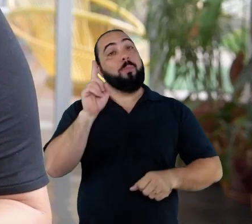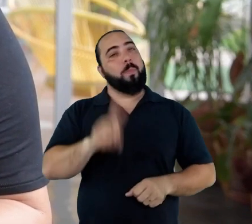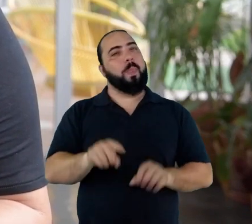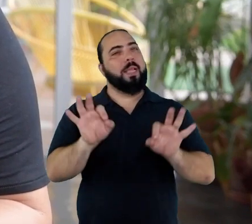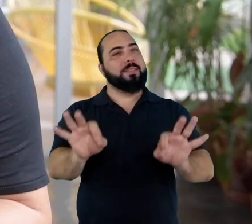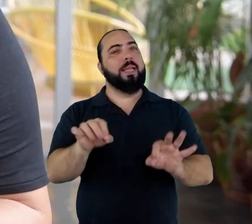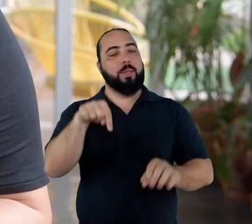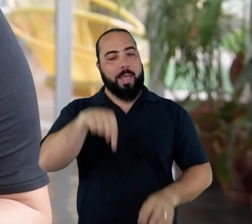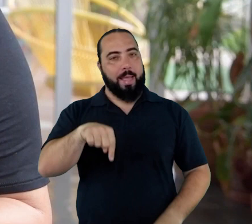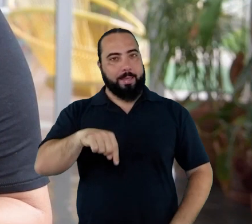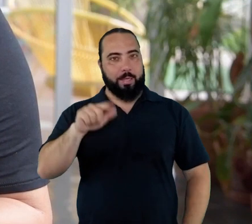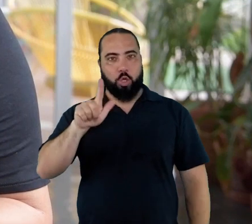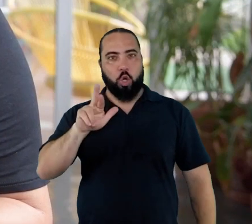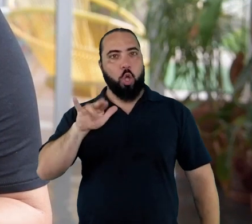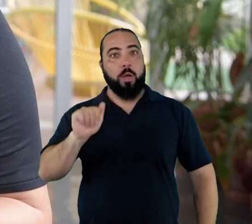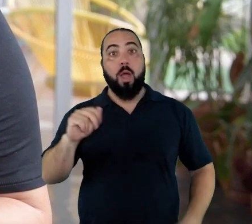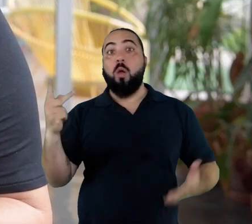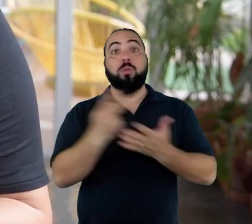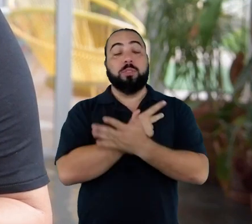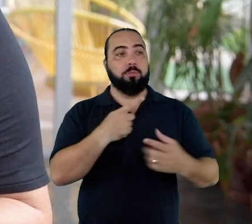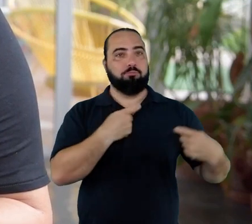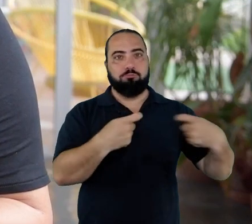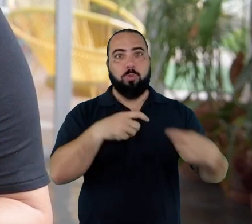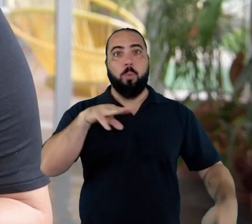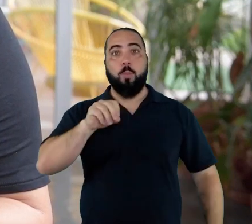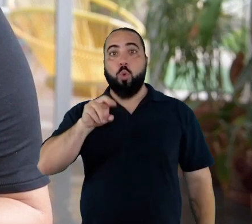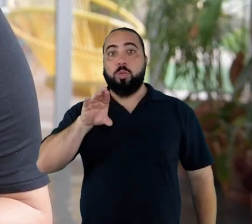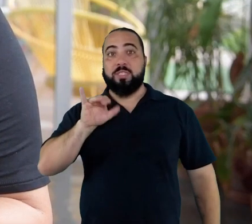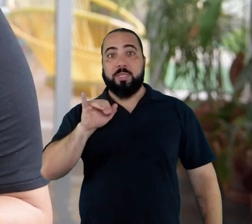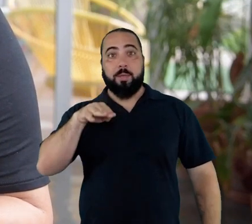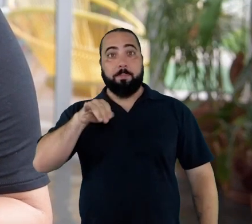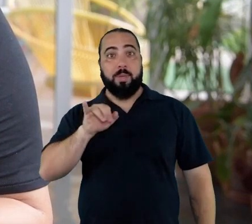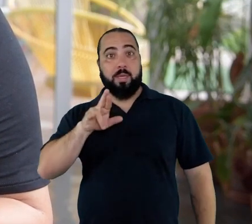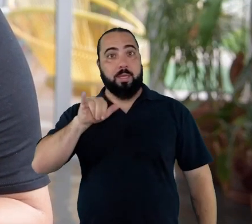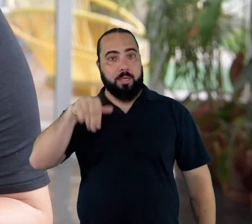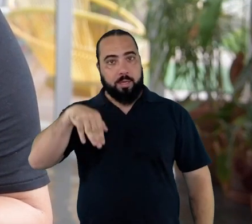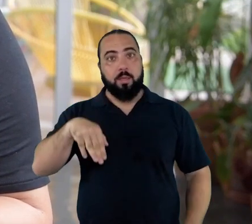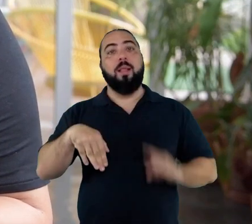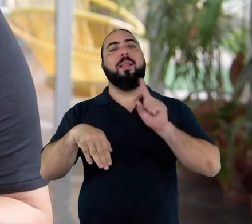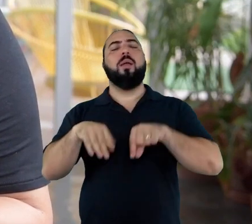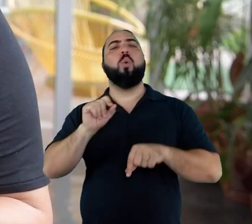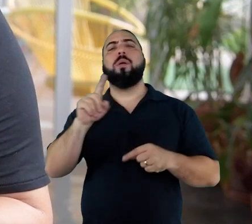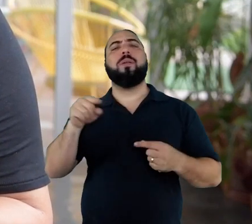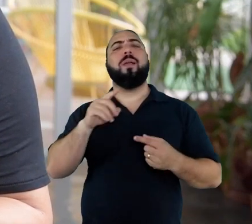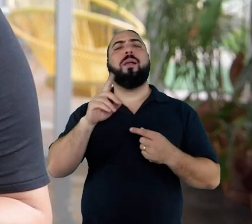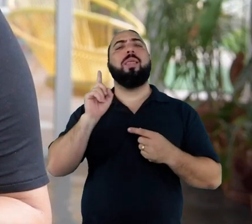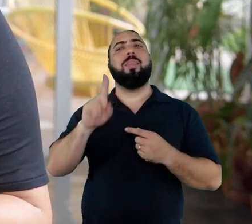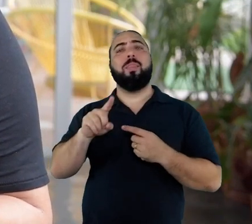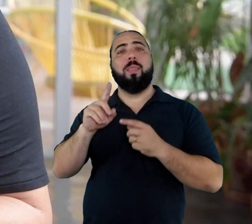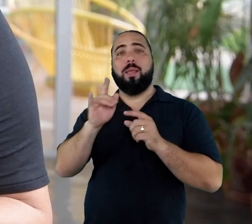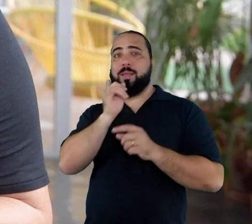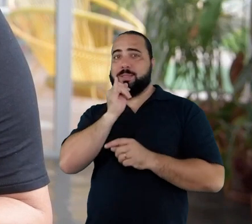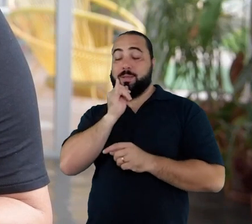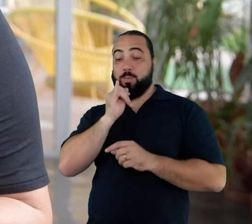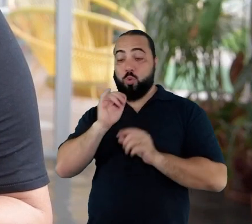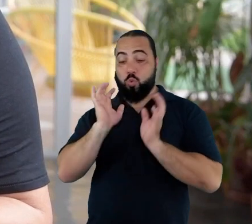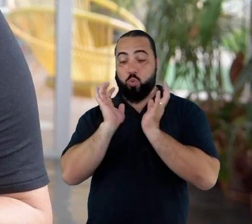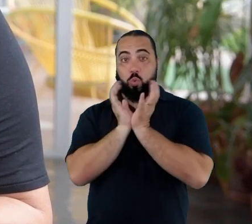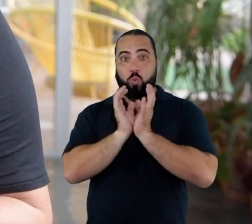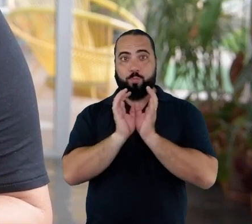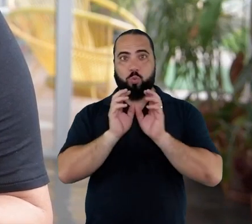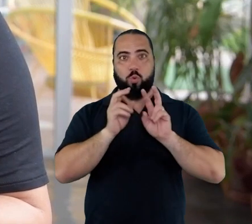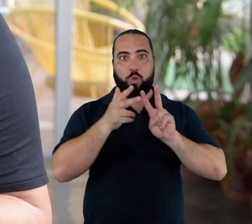foi justamente aqui na Glória que se deu a Batalha de Uruçumirim. E essa batalha ela é resultante de um